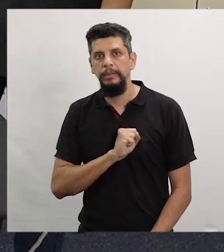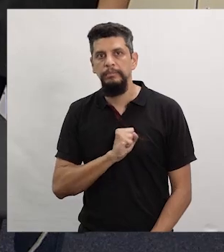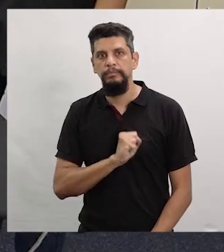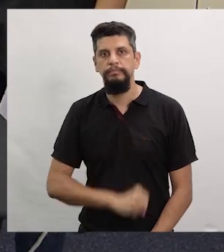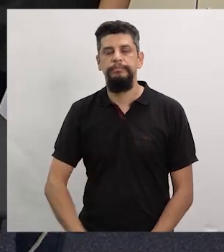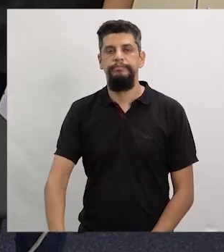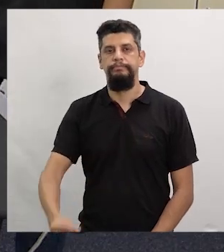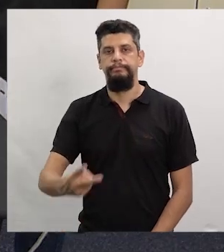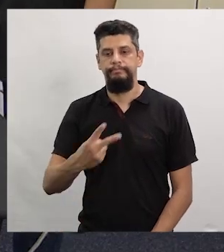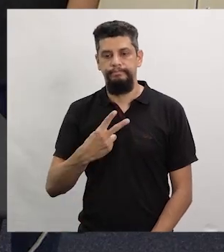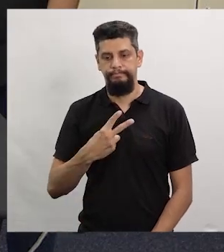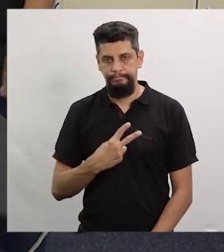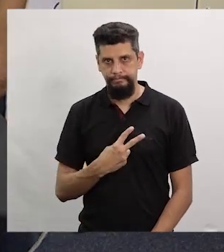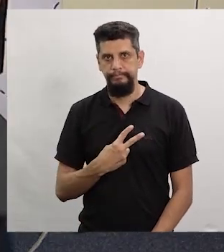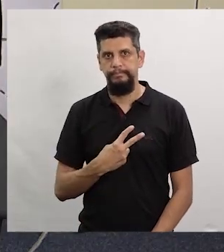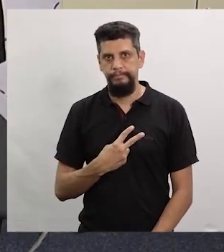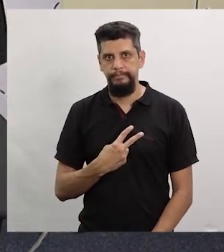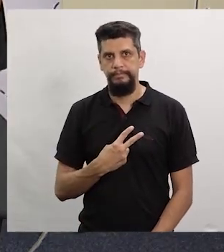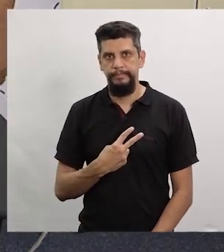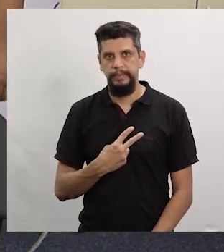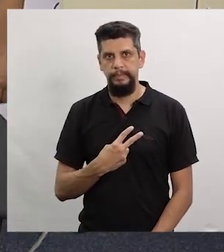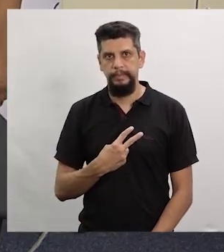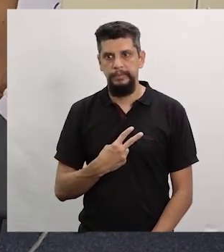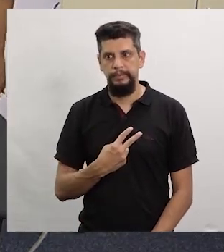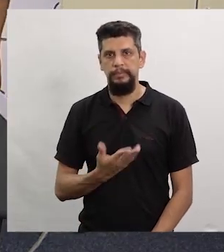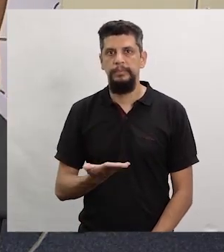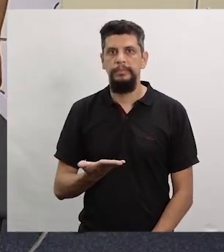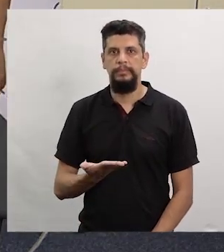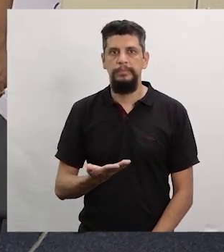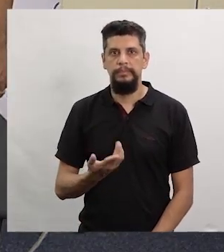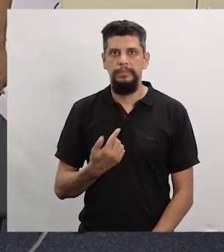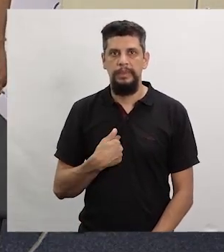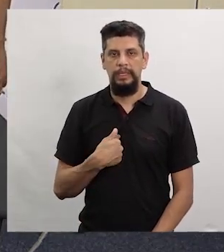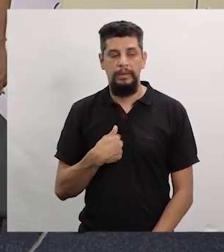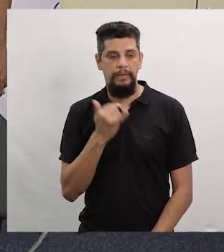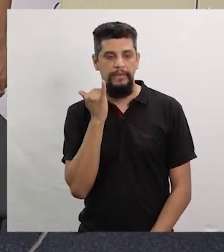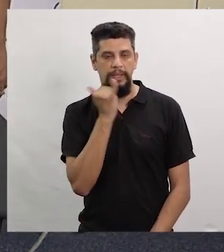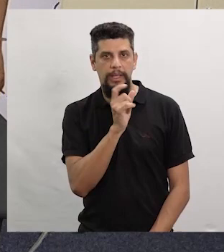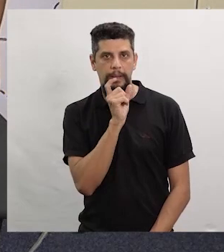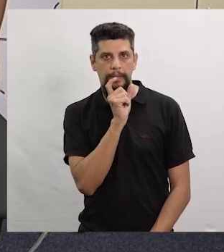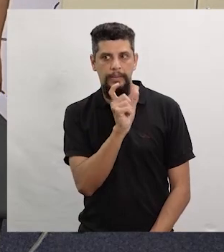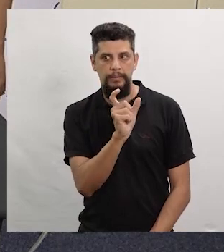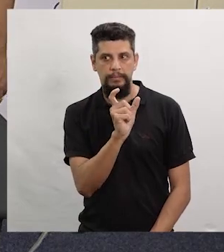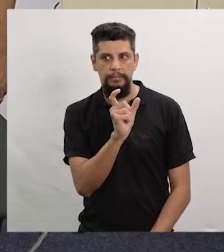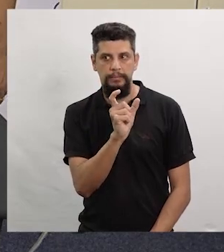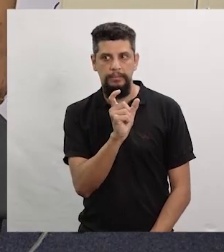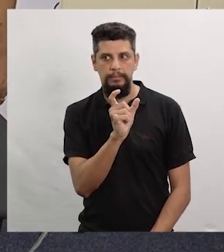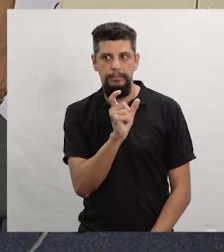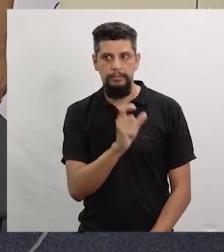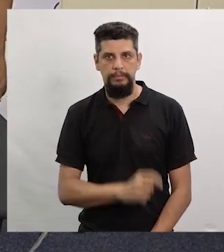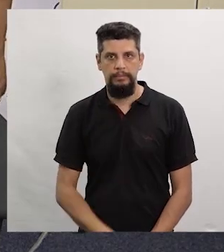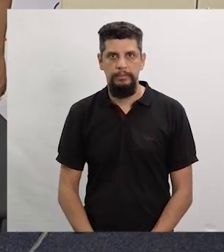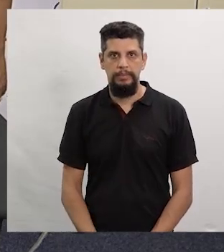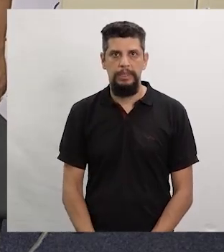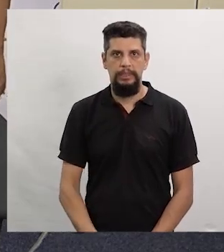número dois então vamos lá eu vou falar a palavra